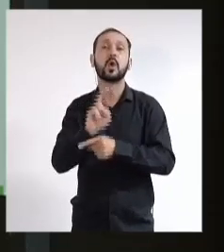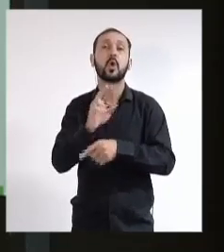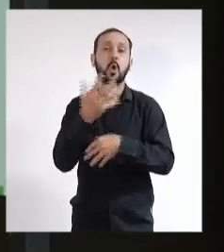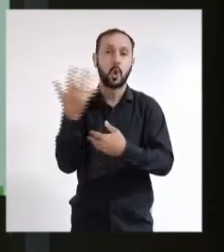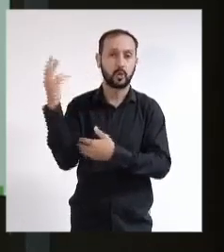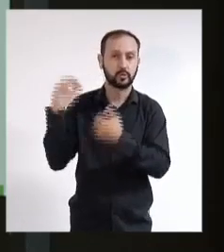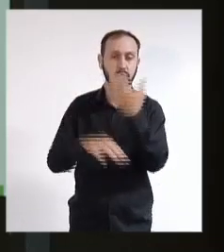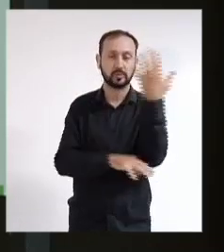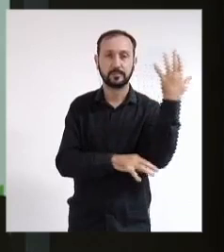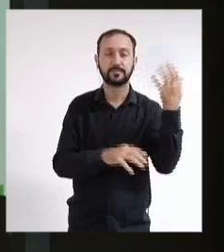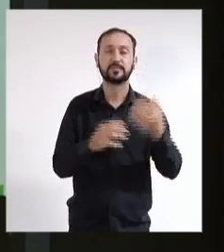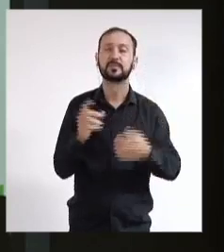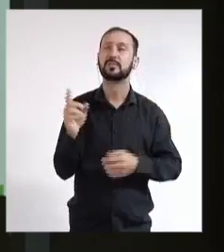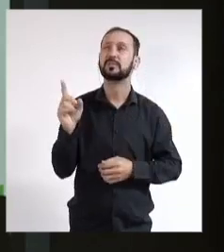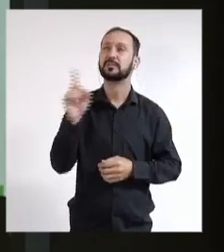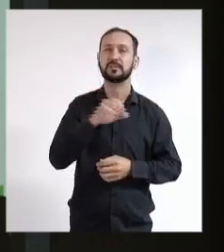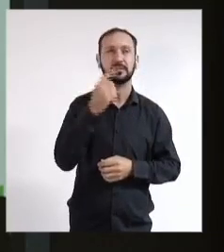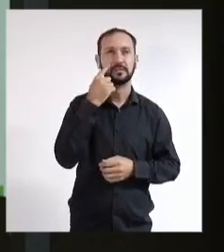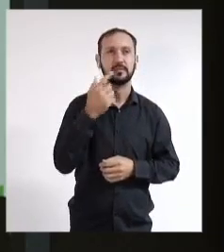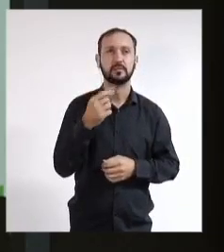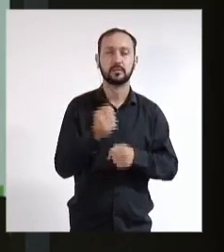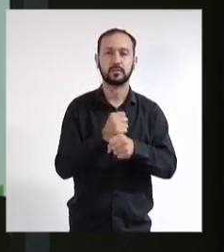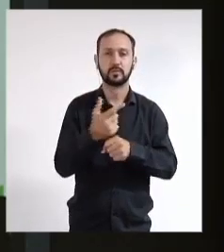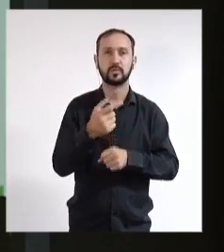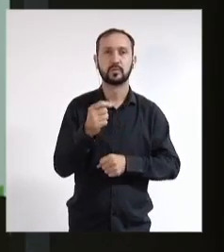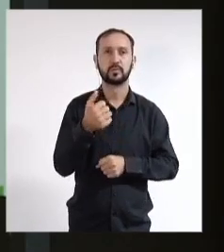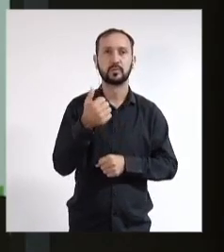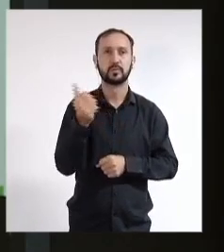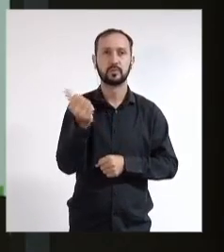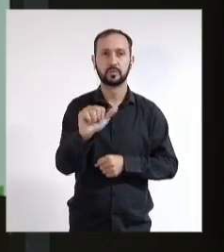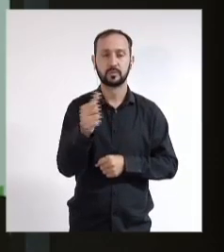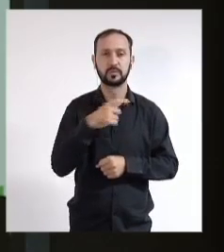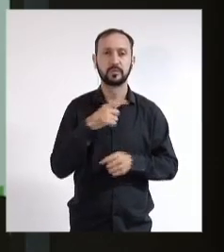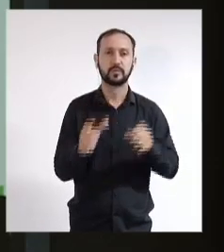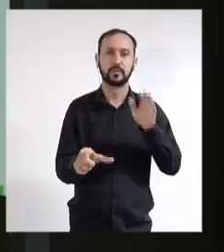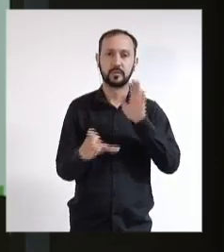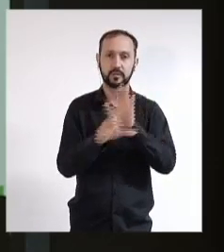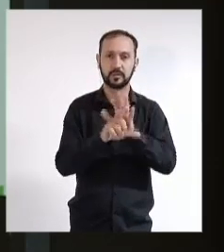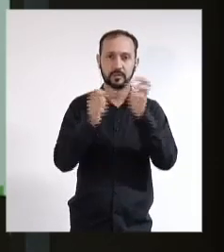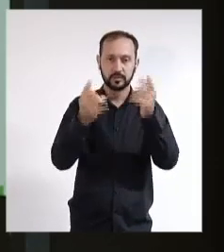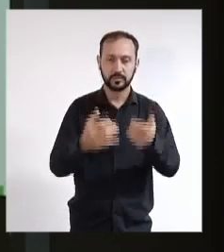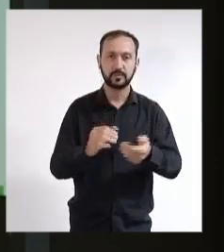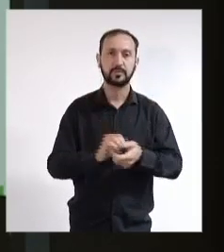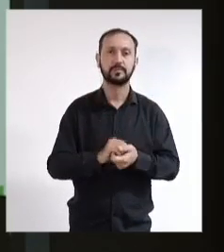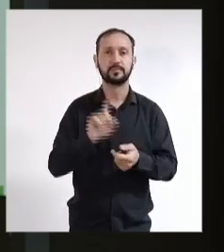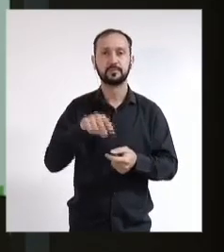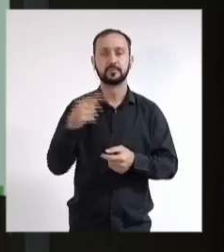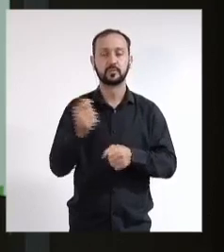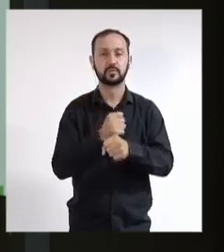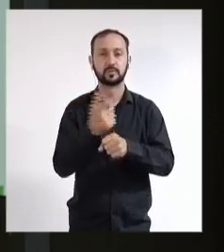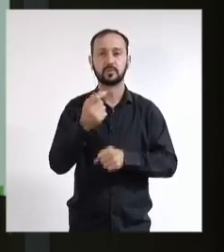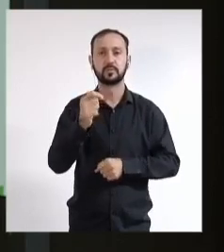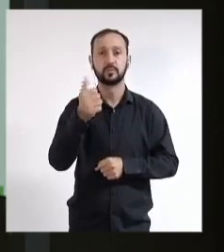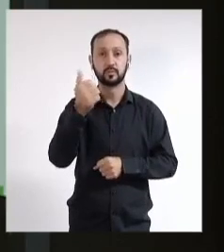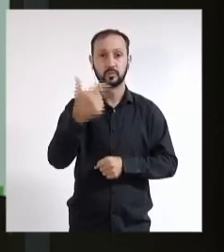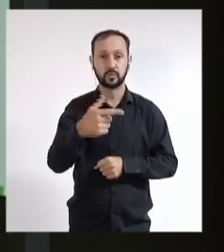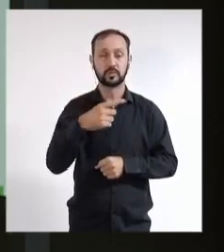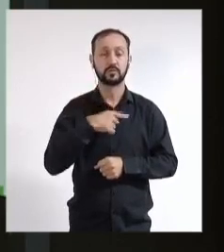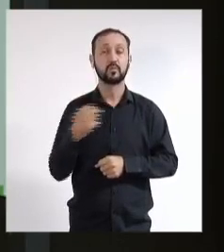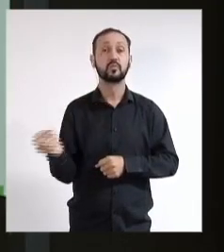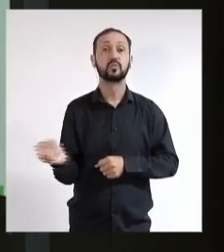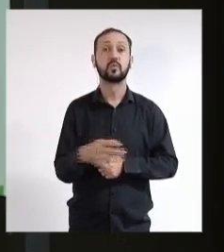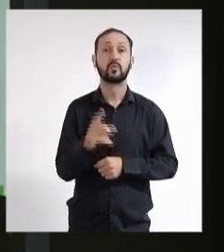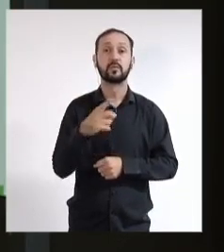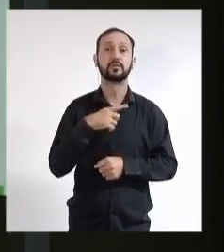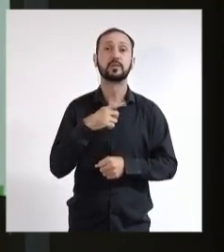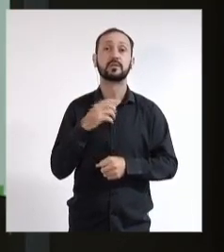a data no próximo de 2011 teve uma lei que tratou um pouco mais sobre isso em 2012 passou a ter um novo componente né